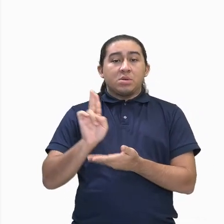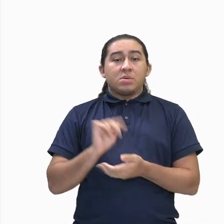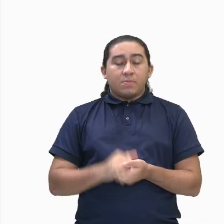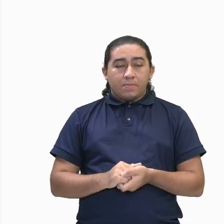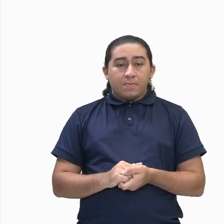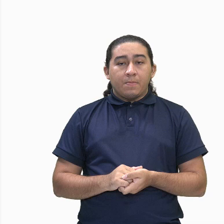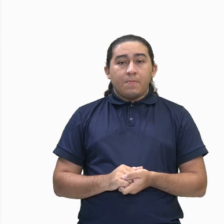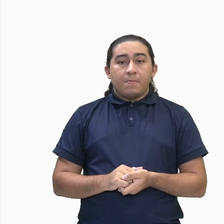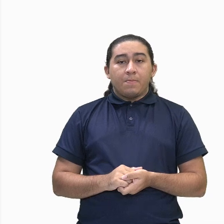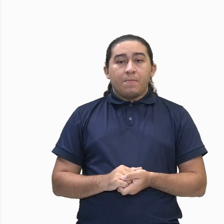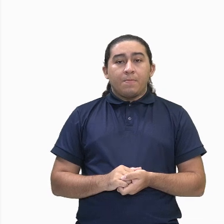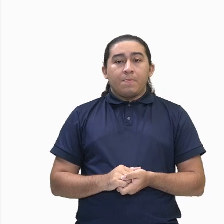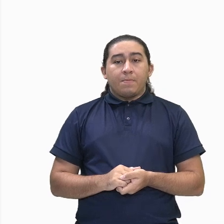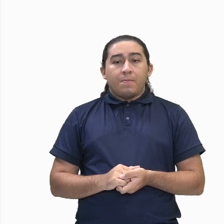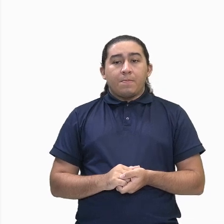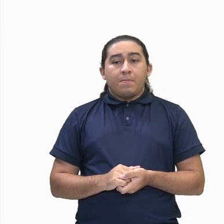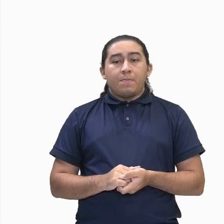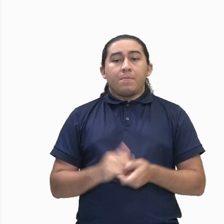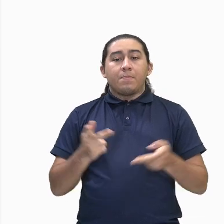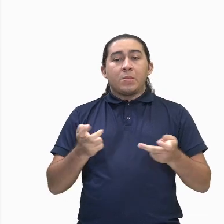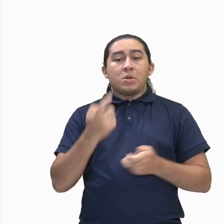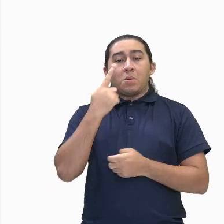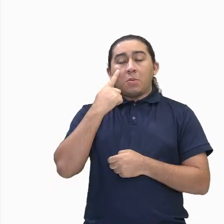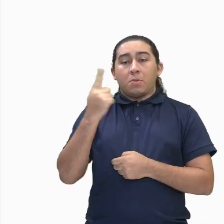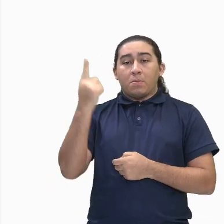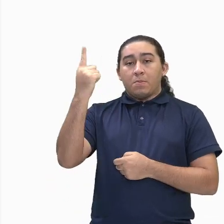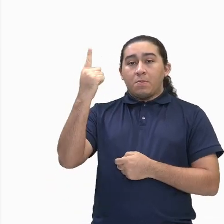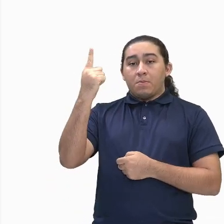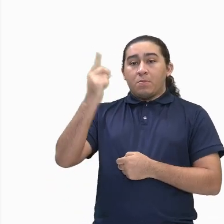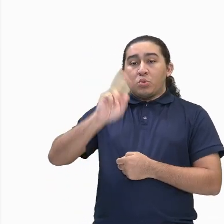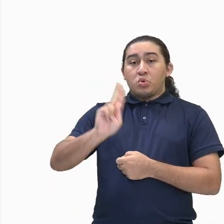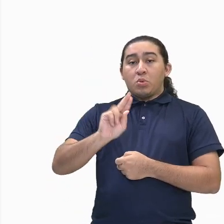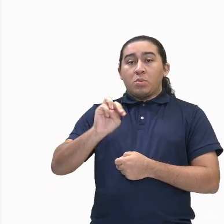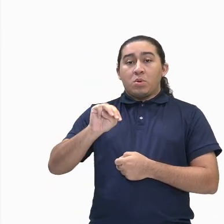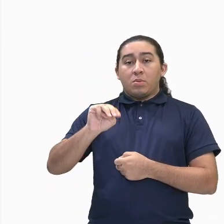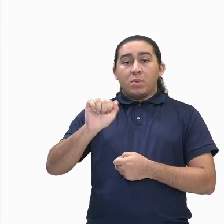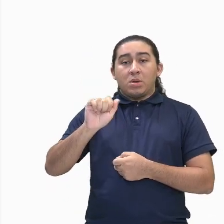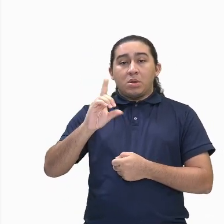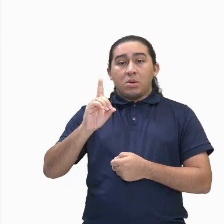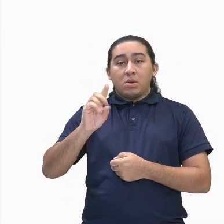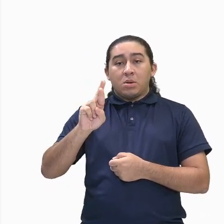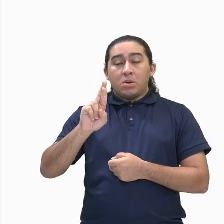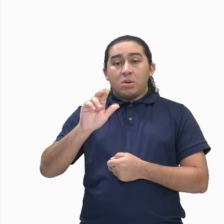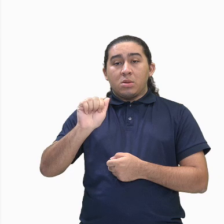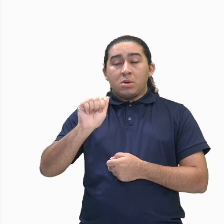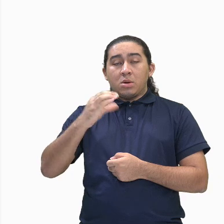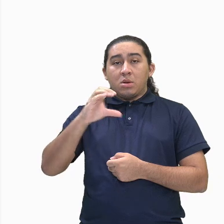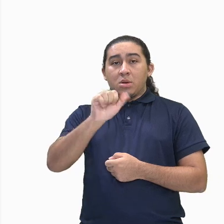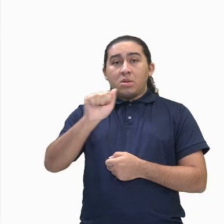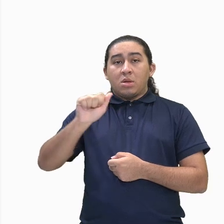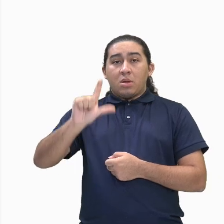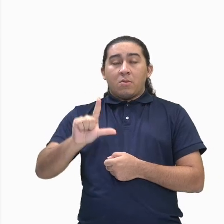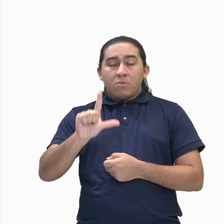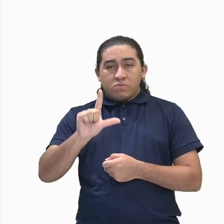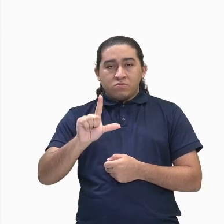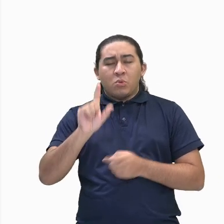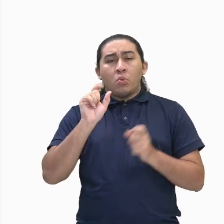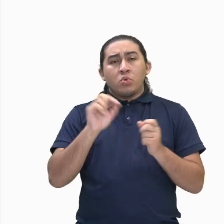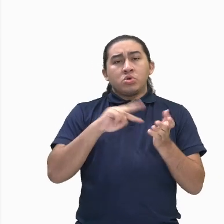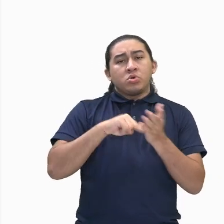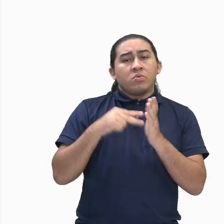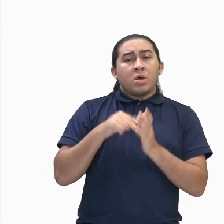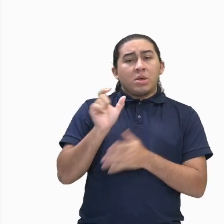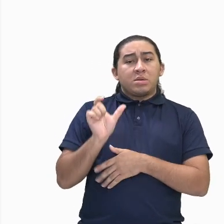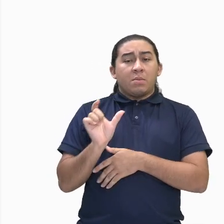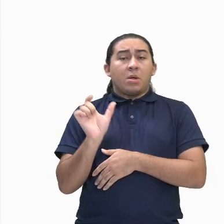ó, eu encontrei a imagem de um madrasal, tá? Só para a gente ilustrar o que é esse madrasal,